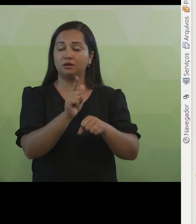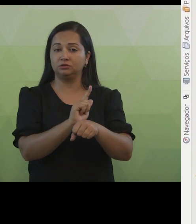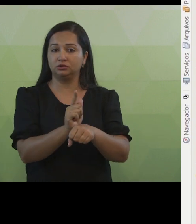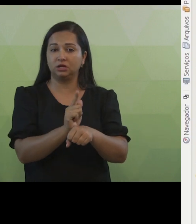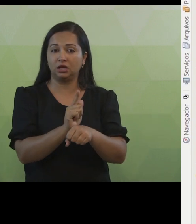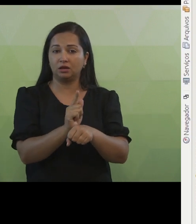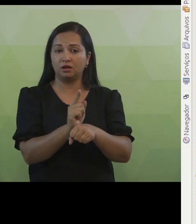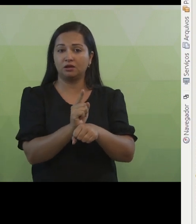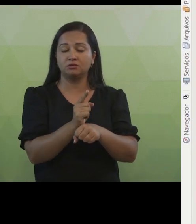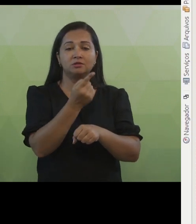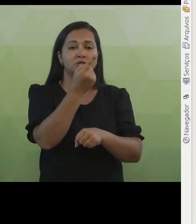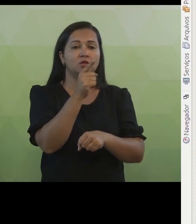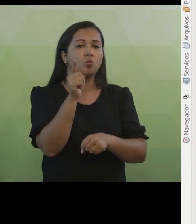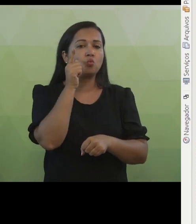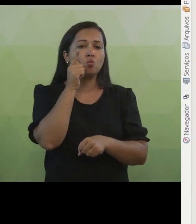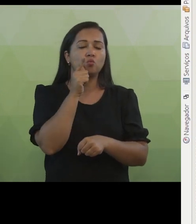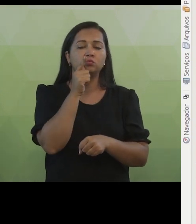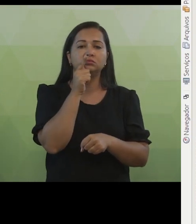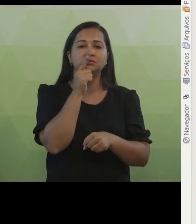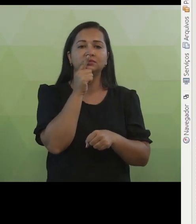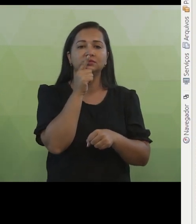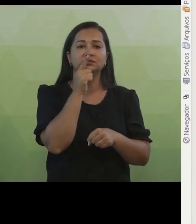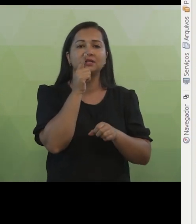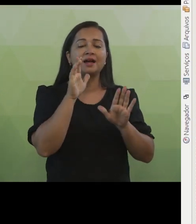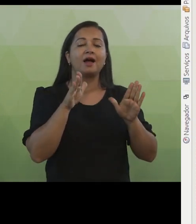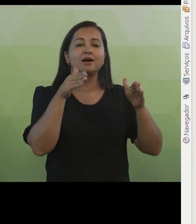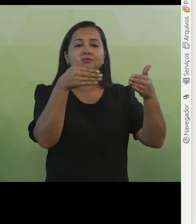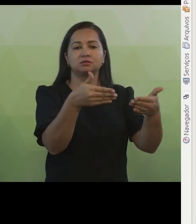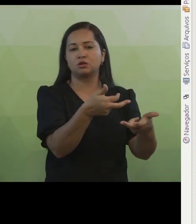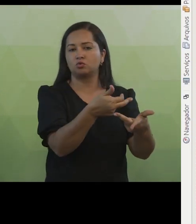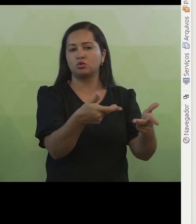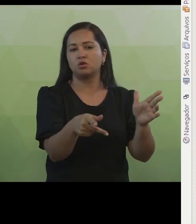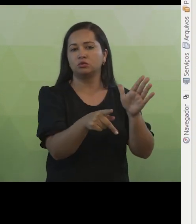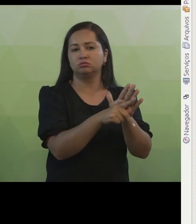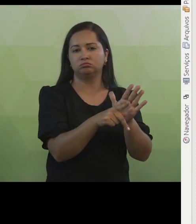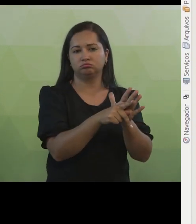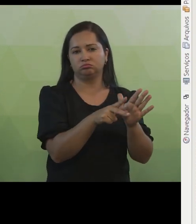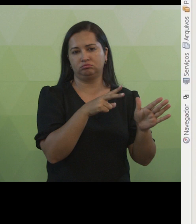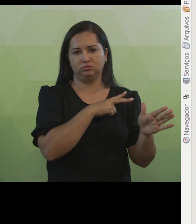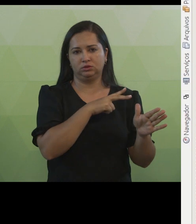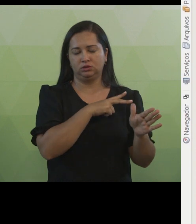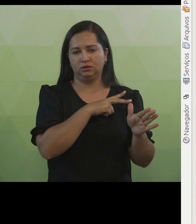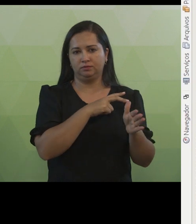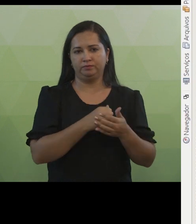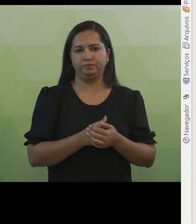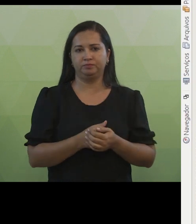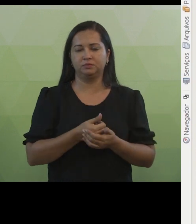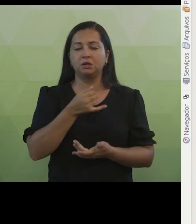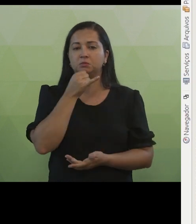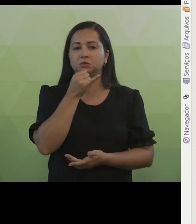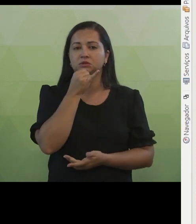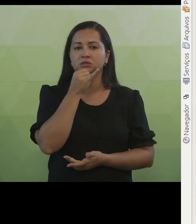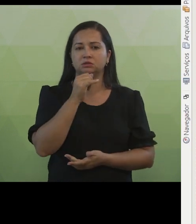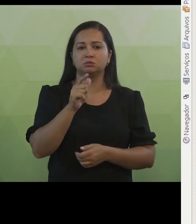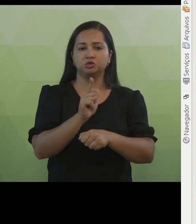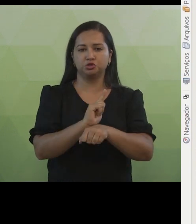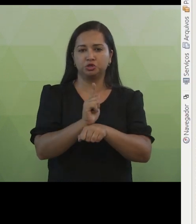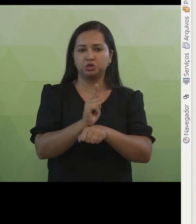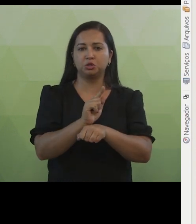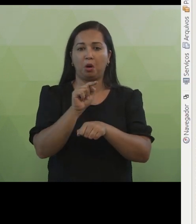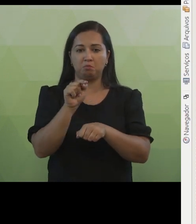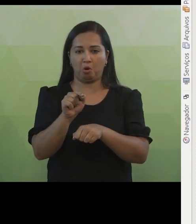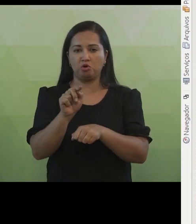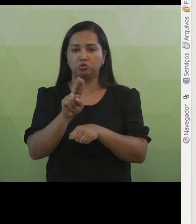àquele atributo privado. Então aqui, se a gente voltar no código, o gerente.nome, ele não mais vai